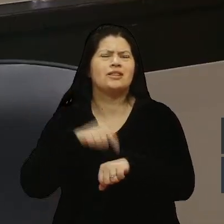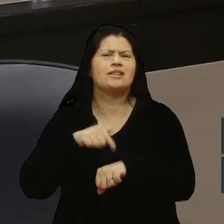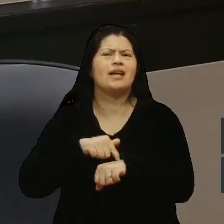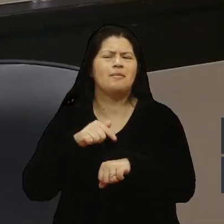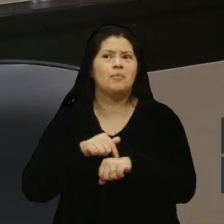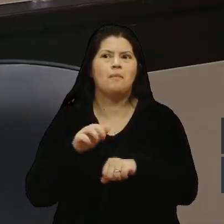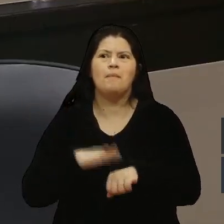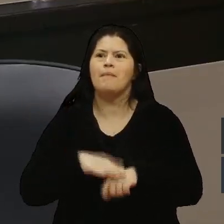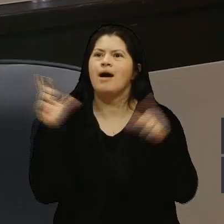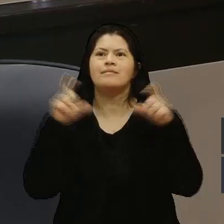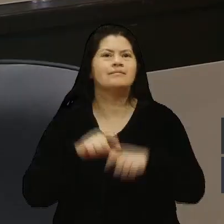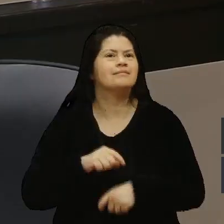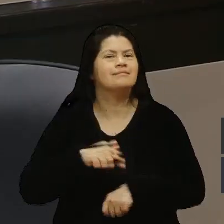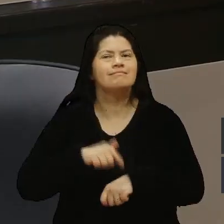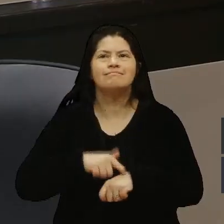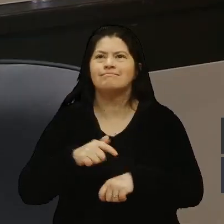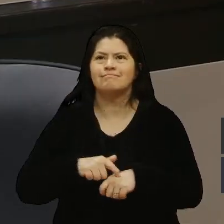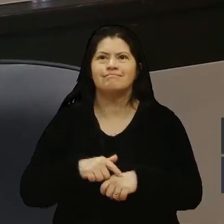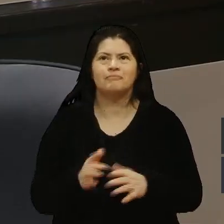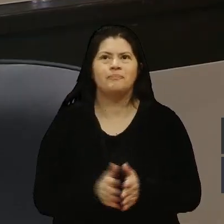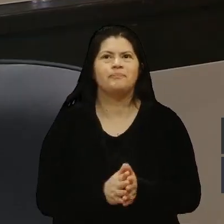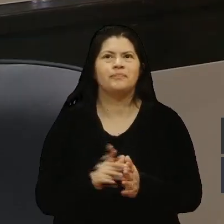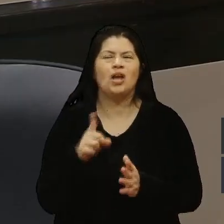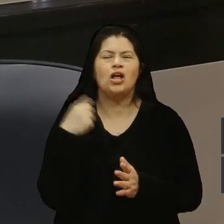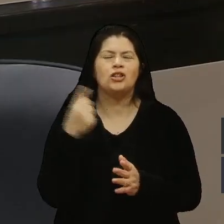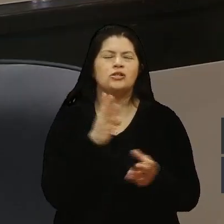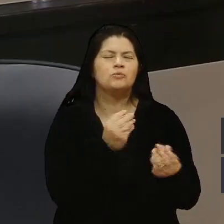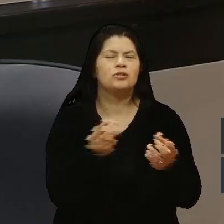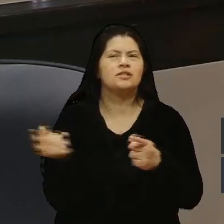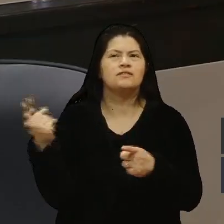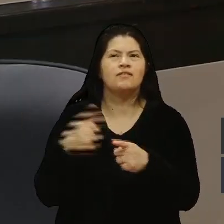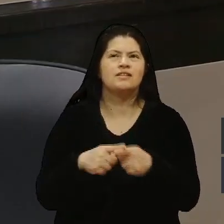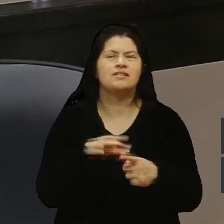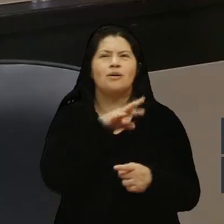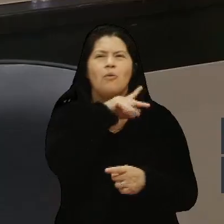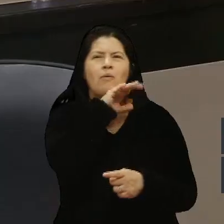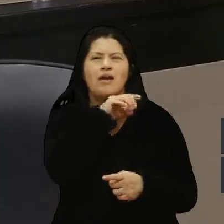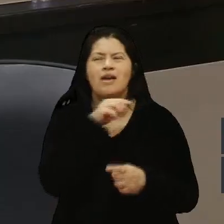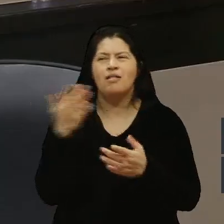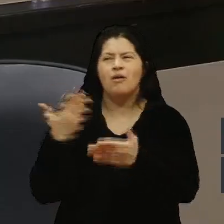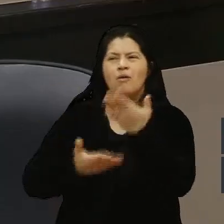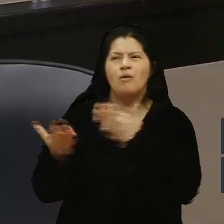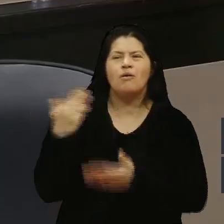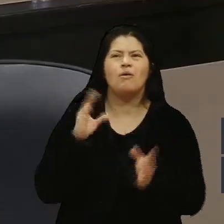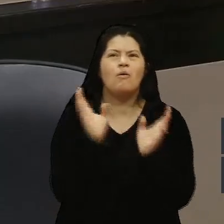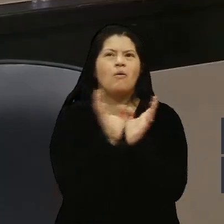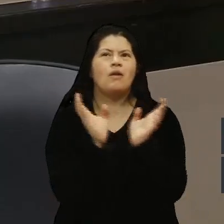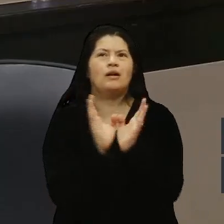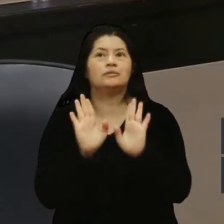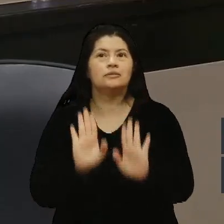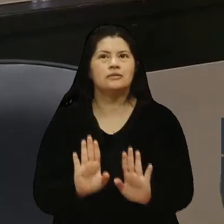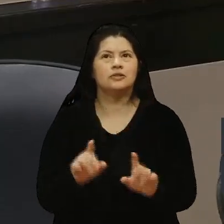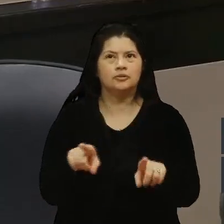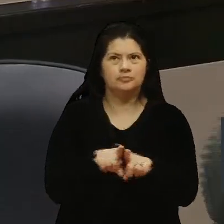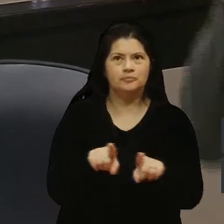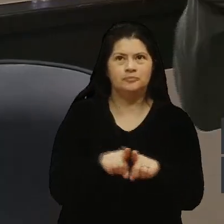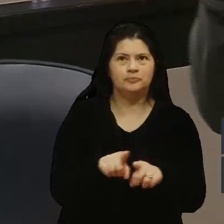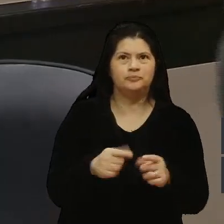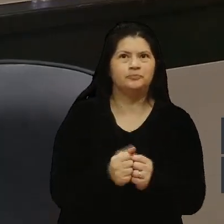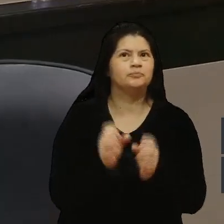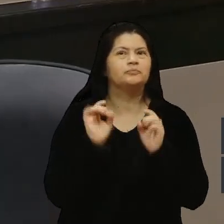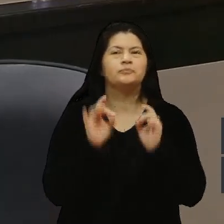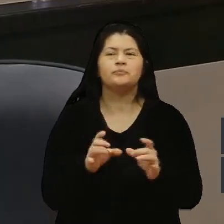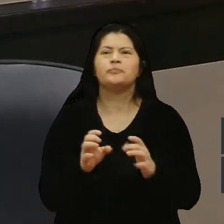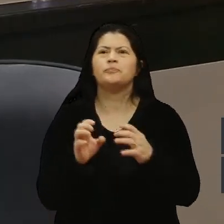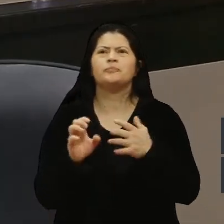tempo. Aqui é temas caros que a gente acha ruim às vezes, porque a gente convive em colegas aqui, mas também eu acho incrível que às vezes só o